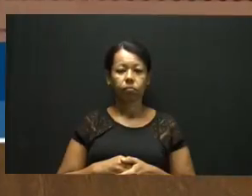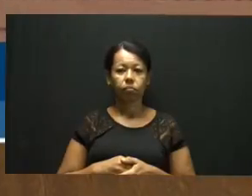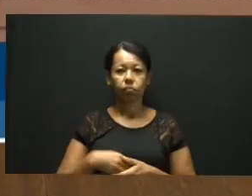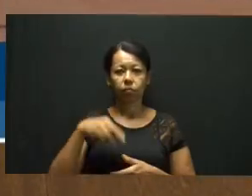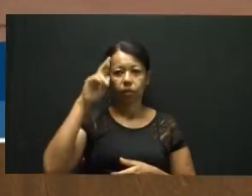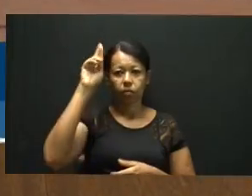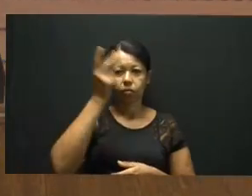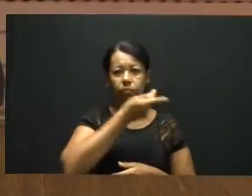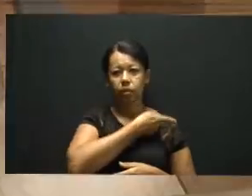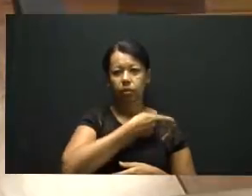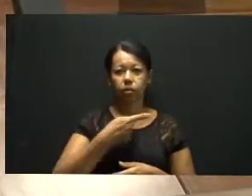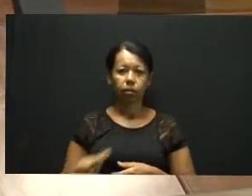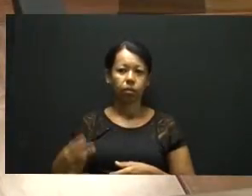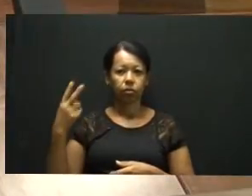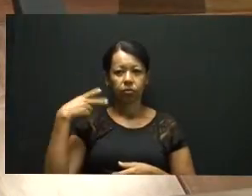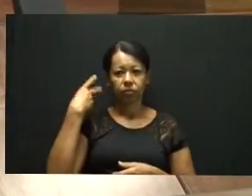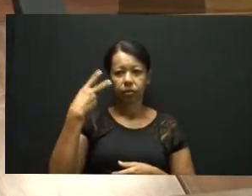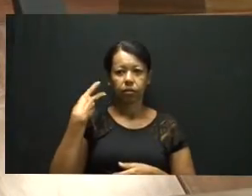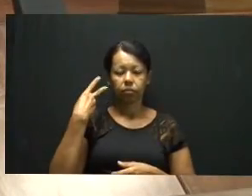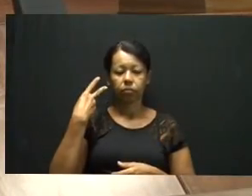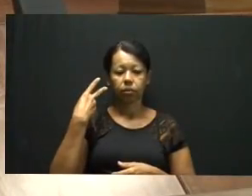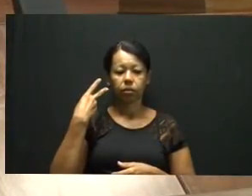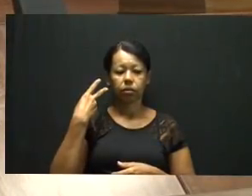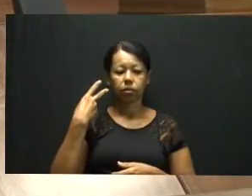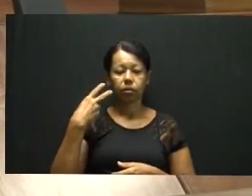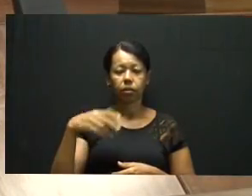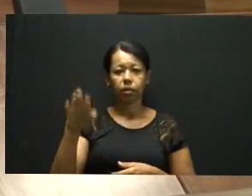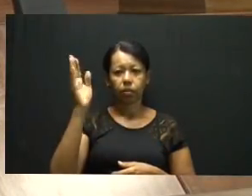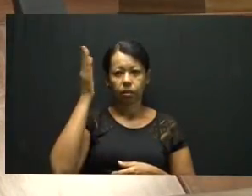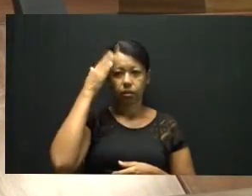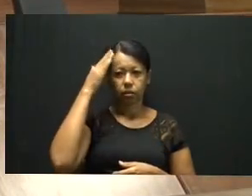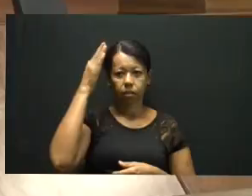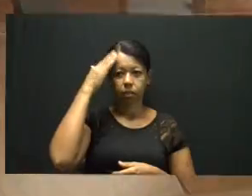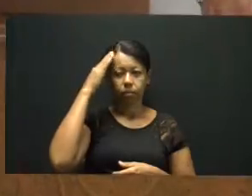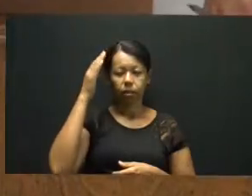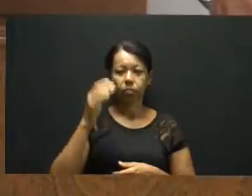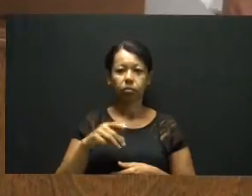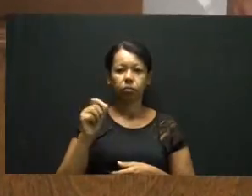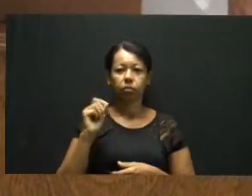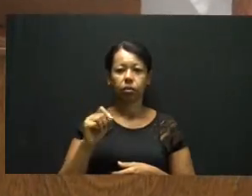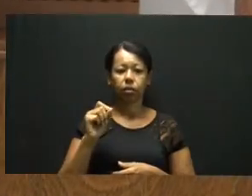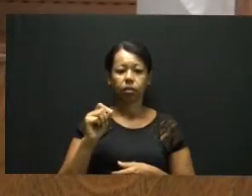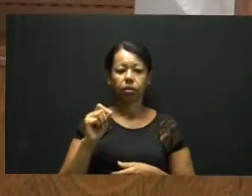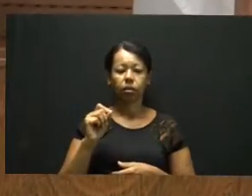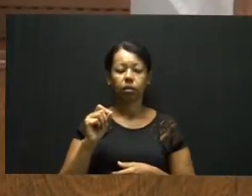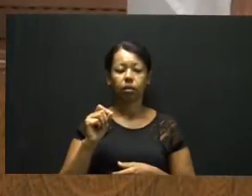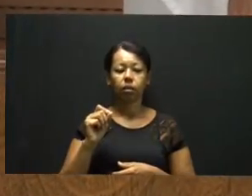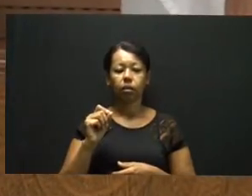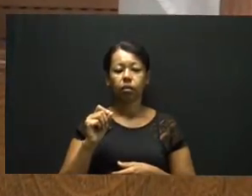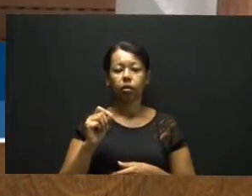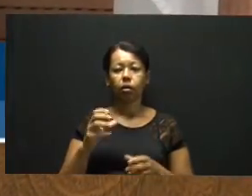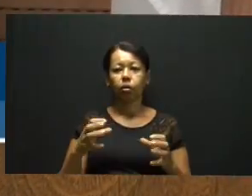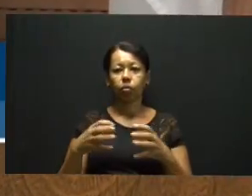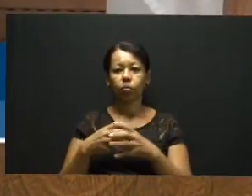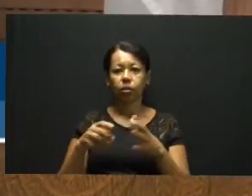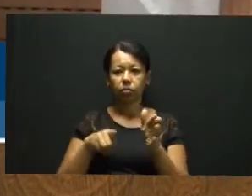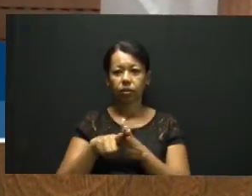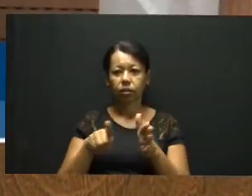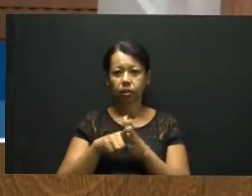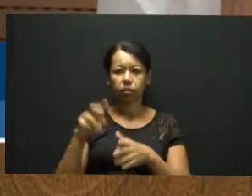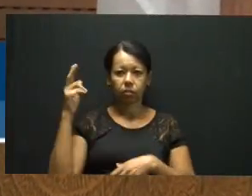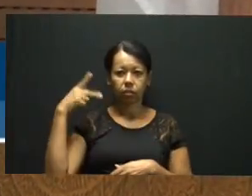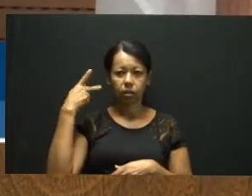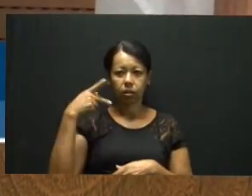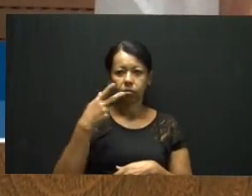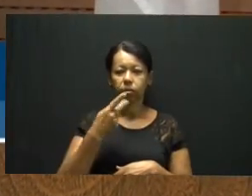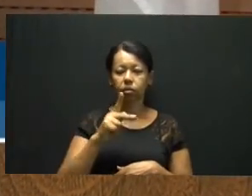Senhor presidente, nobres vereadores, tendo em vista que no decorrer da comissão de investigação de vereadores, com o